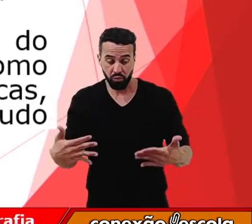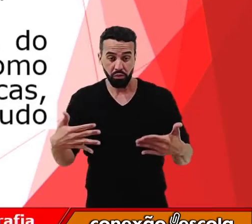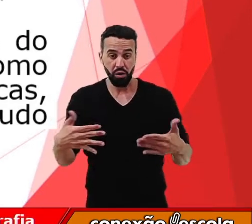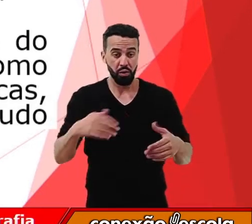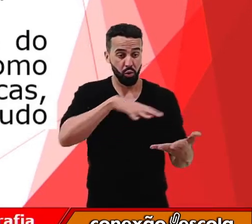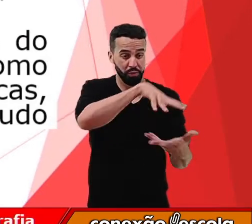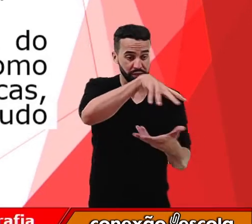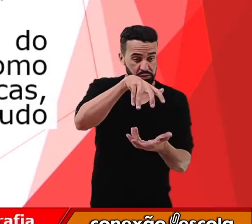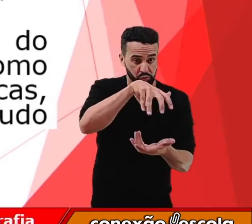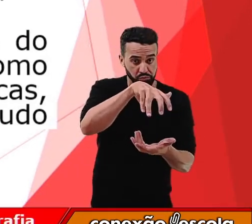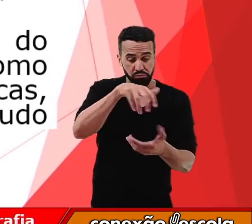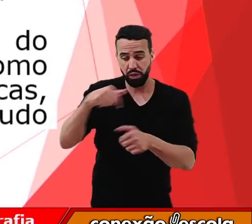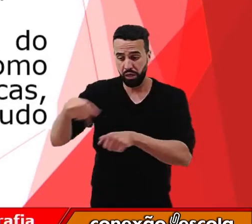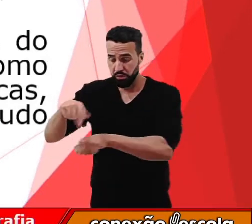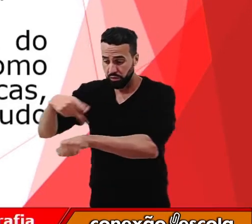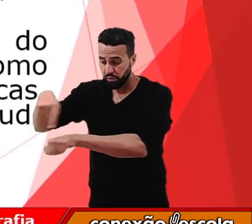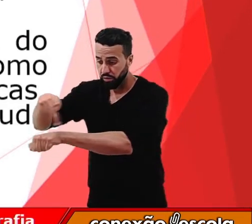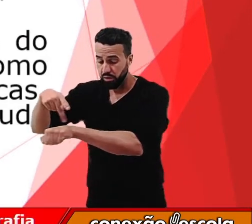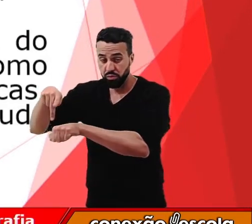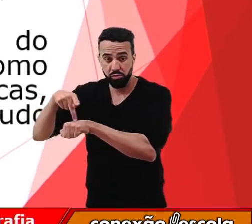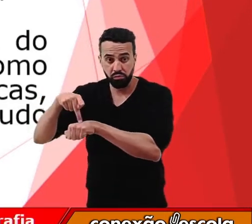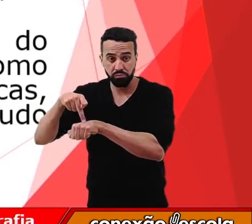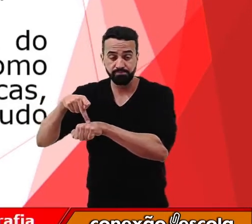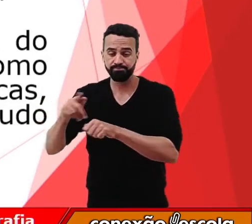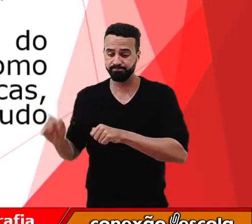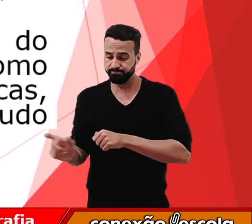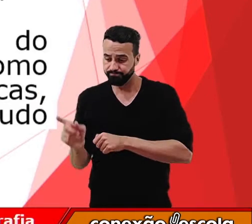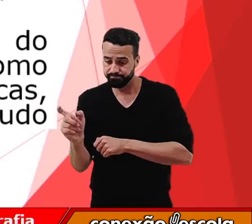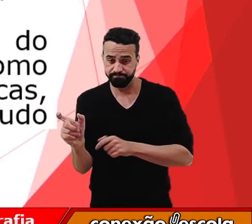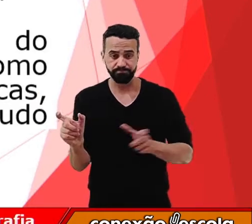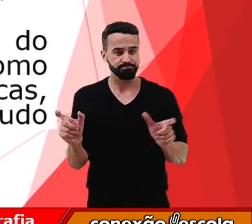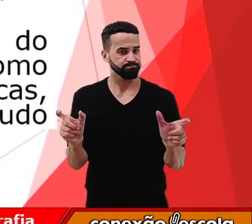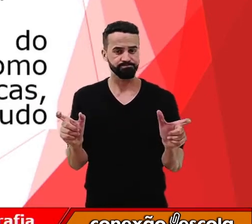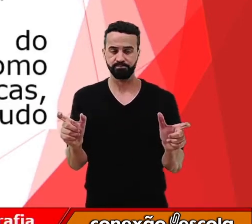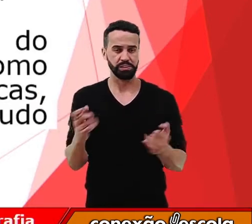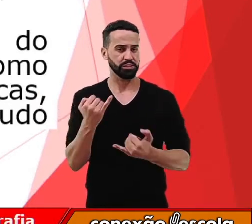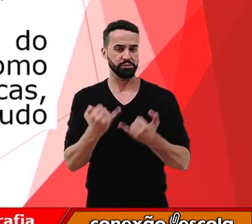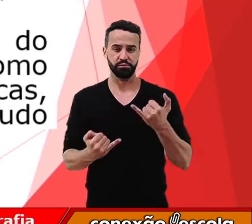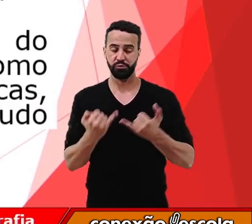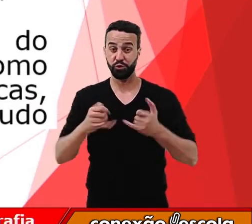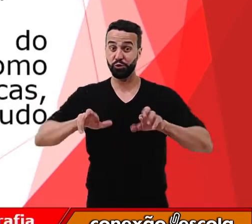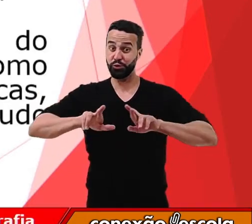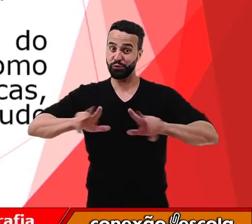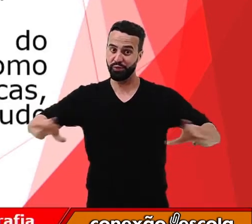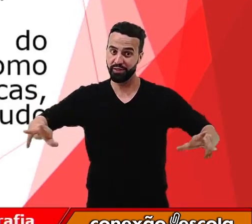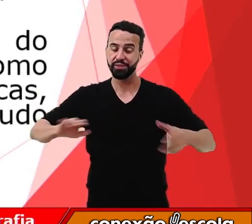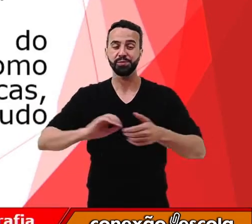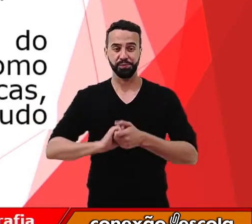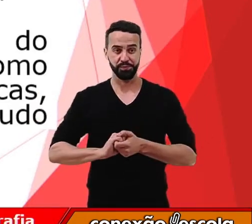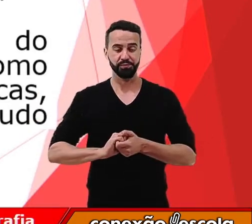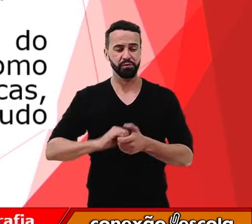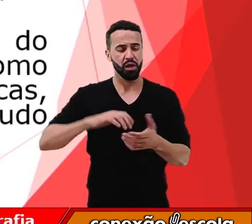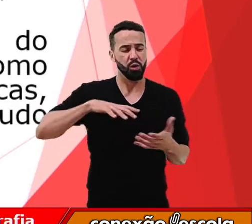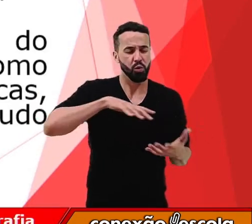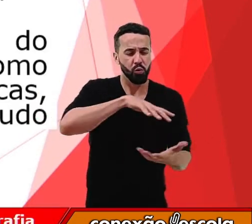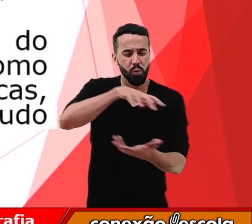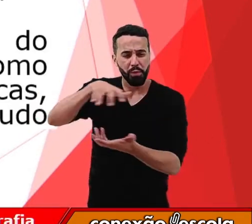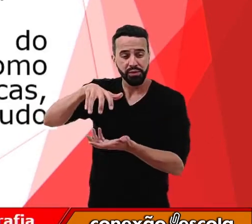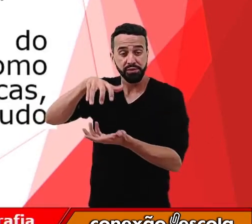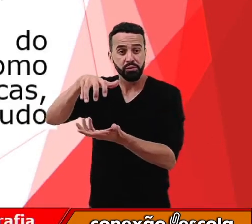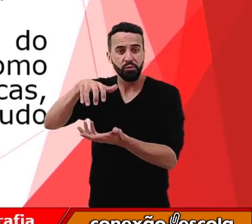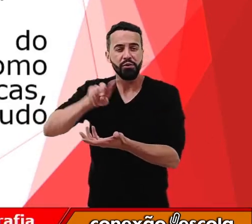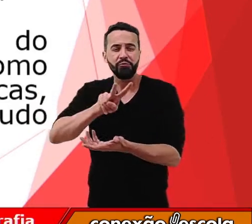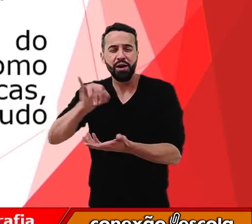internacionalização não são sinônimos e que a globalização ela só vai surgir ali em meados dos